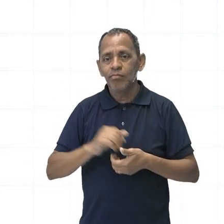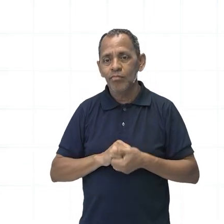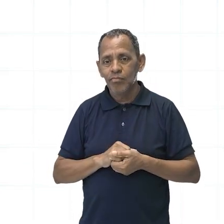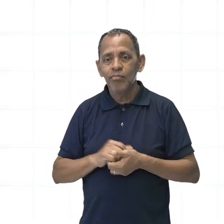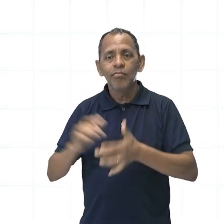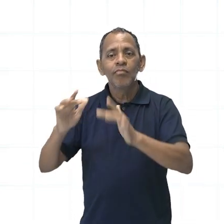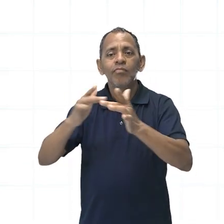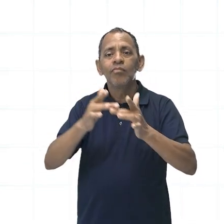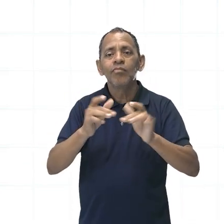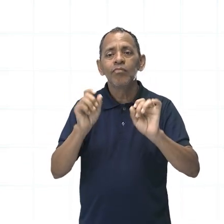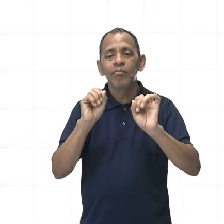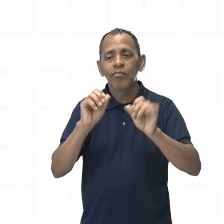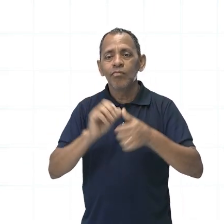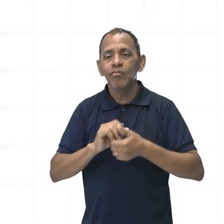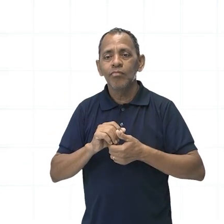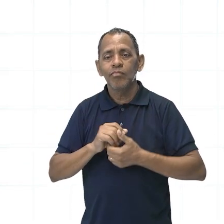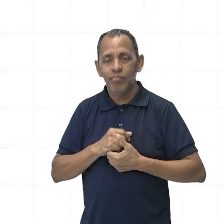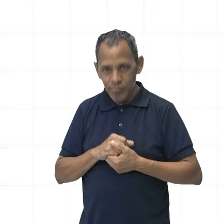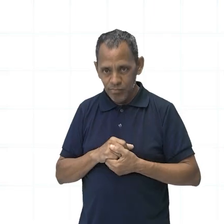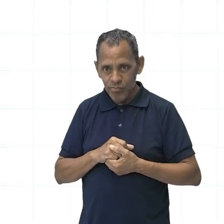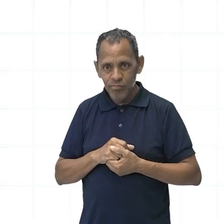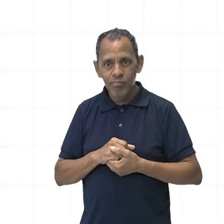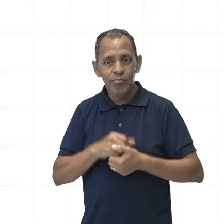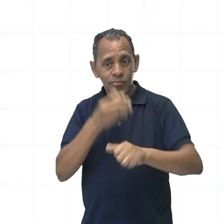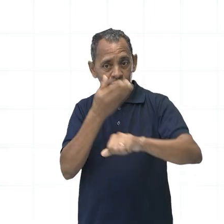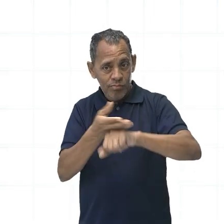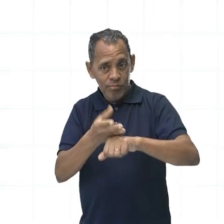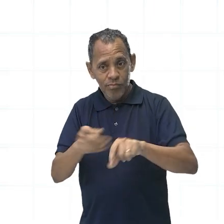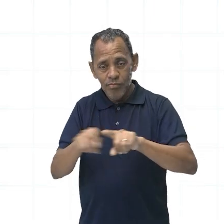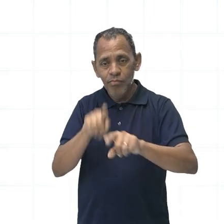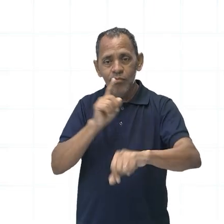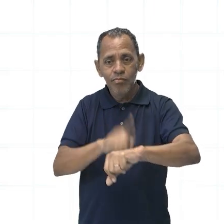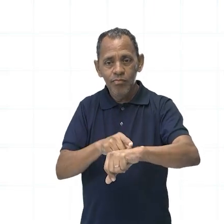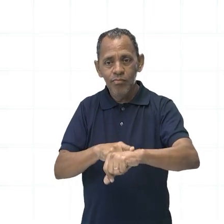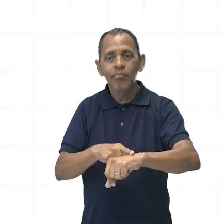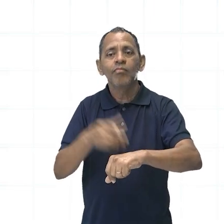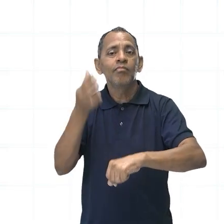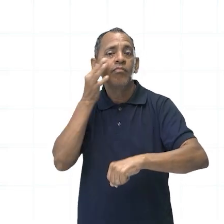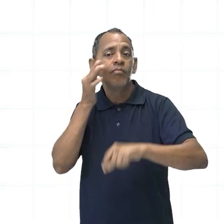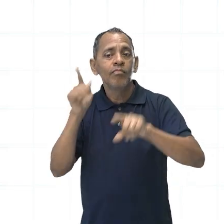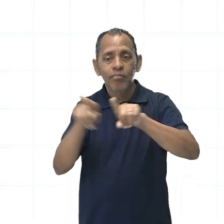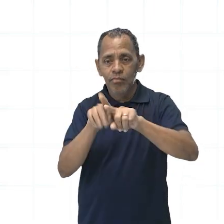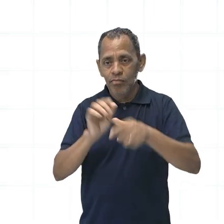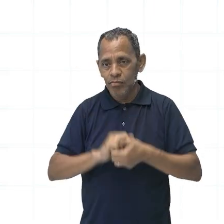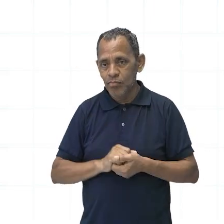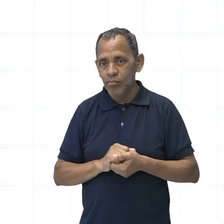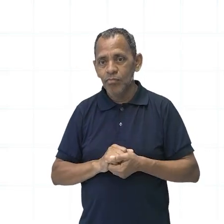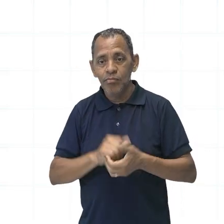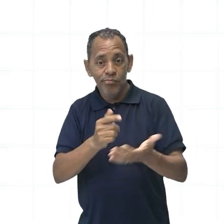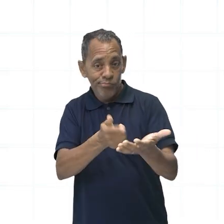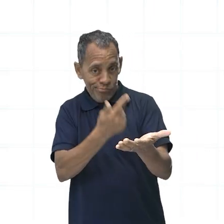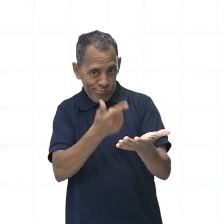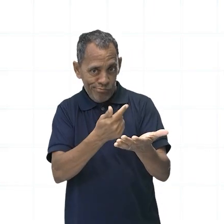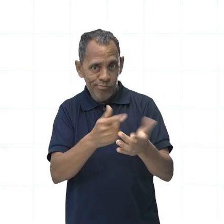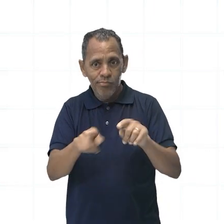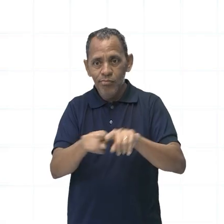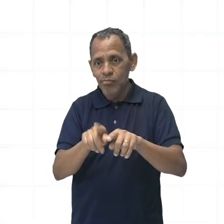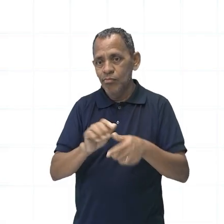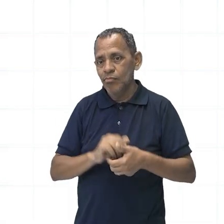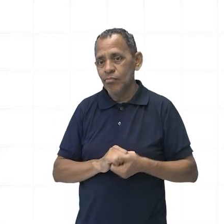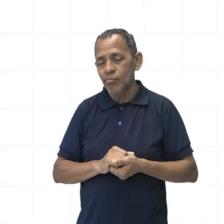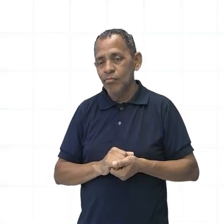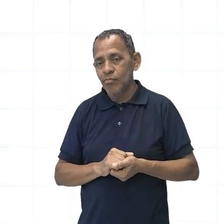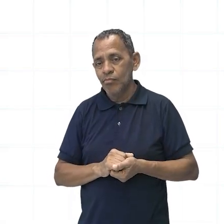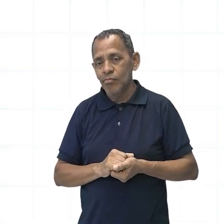com a sua intuição e com o momento presente. Em seu livro Improvisation for Theatre, Spilon